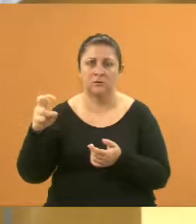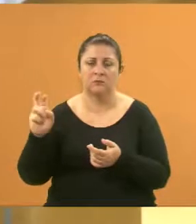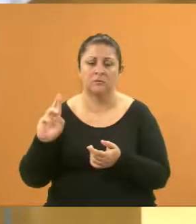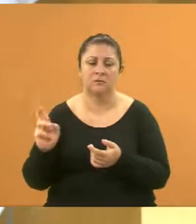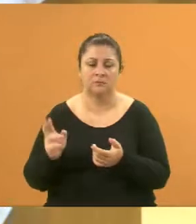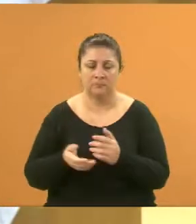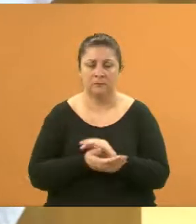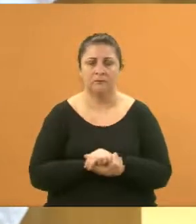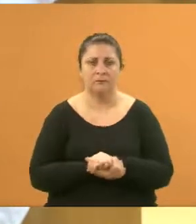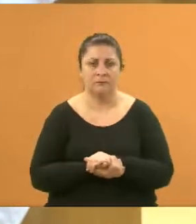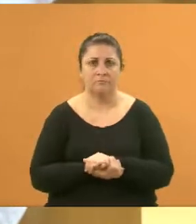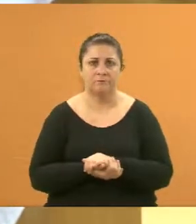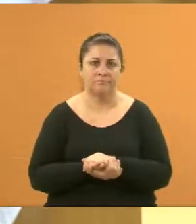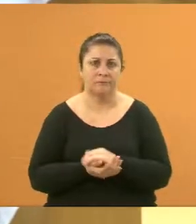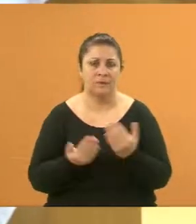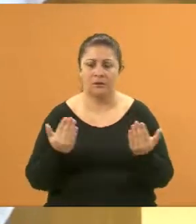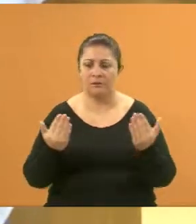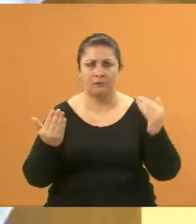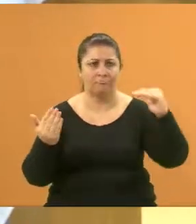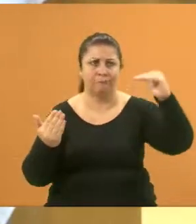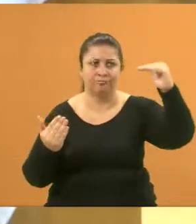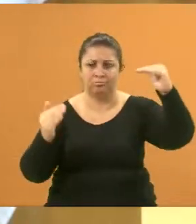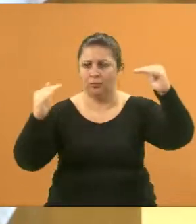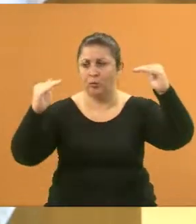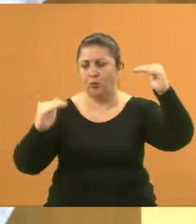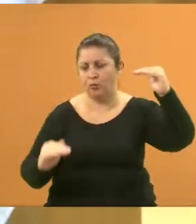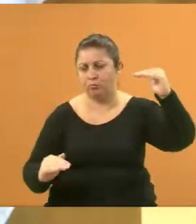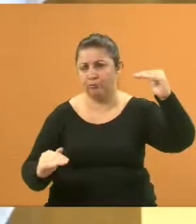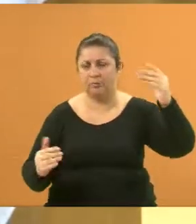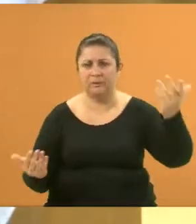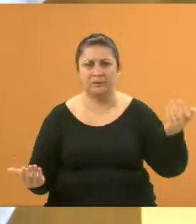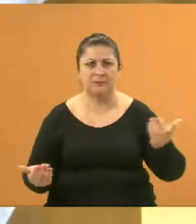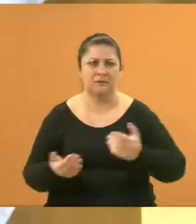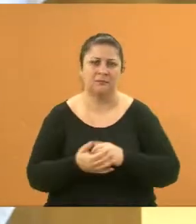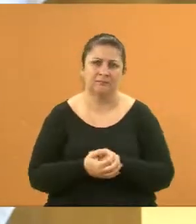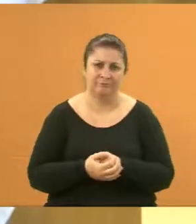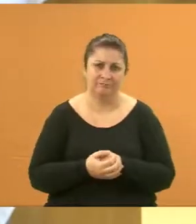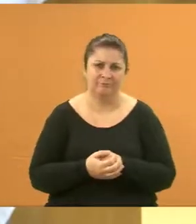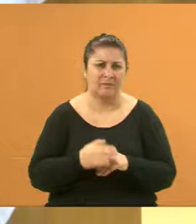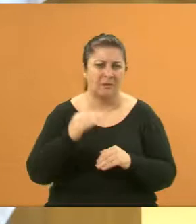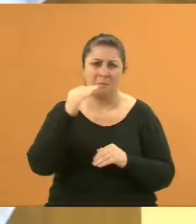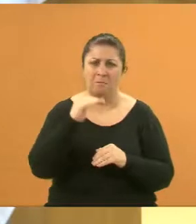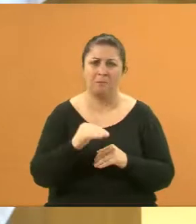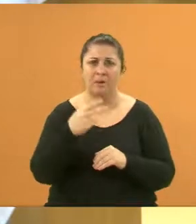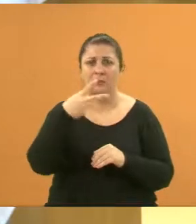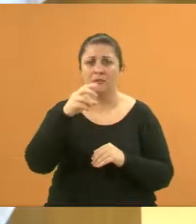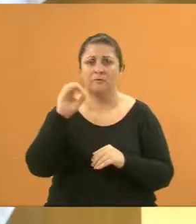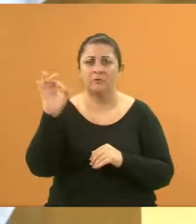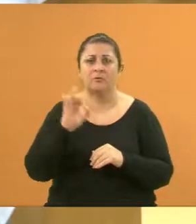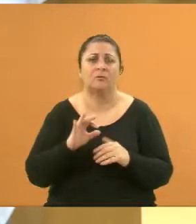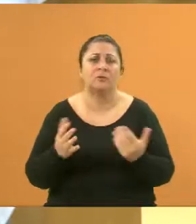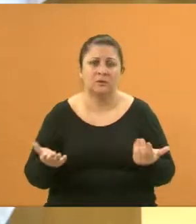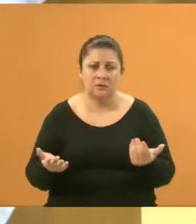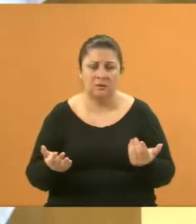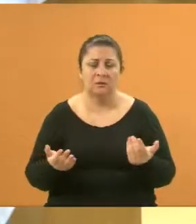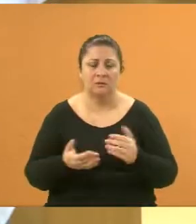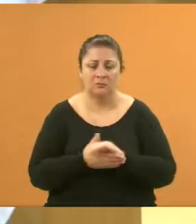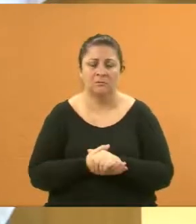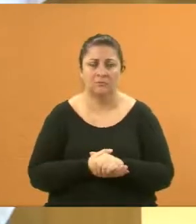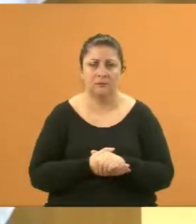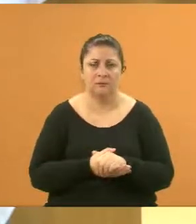534.885,38, valor este muito inferior ao previsto, menos de 20% em relação ao valor